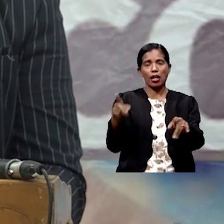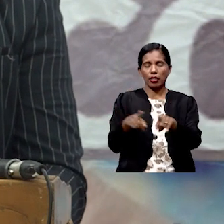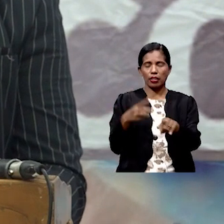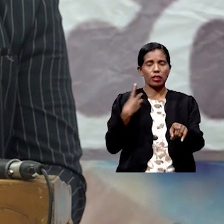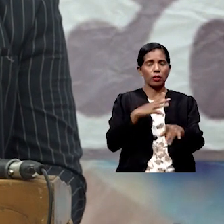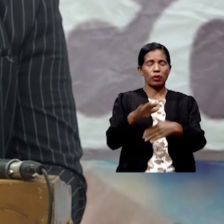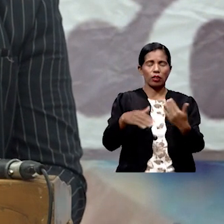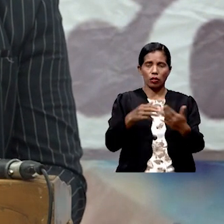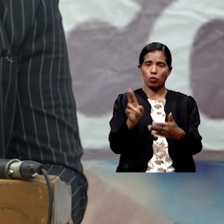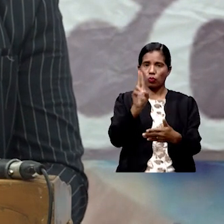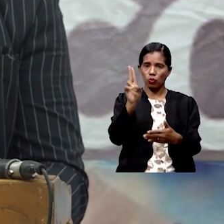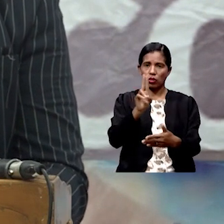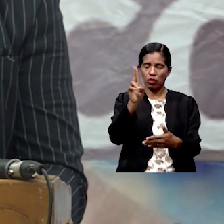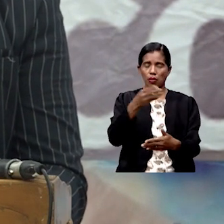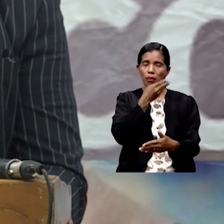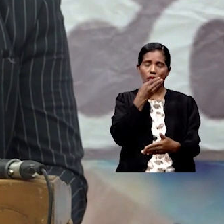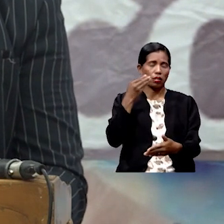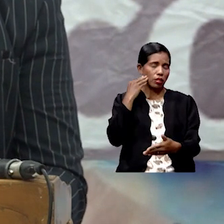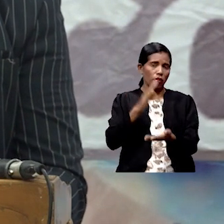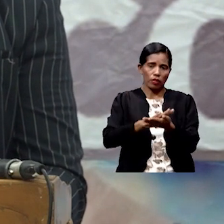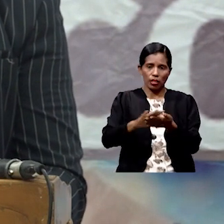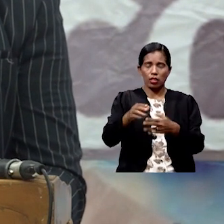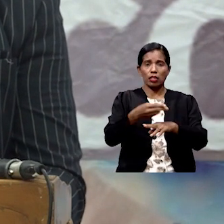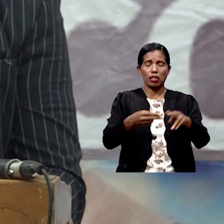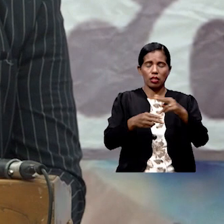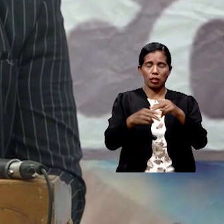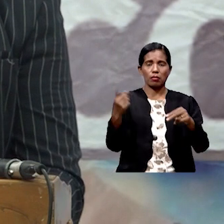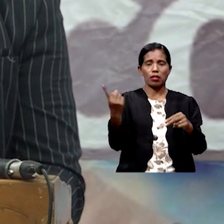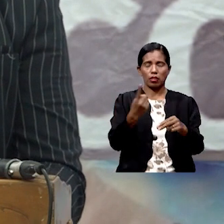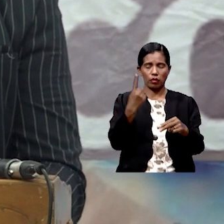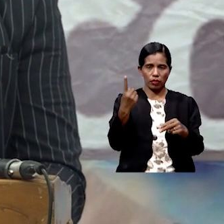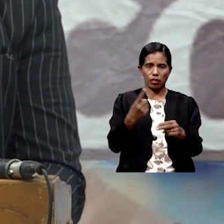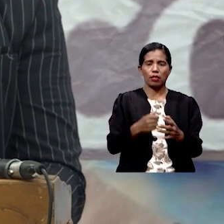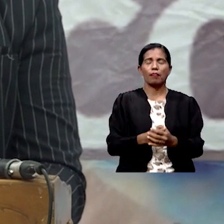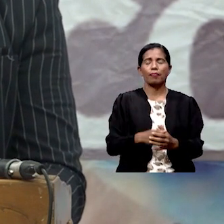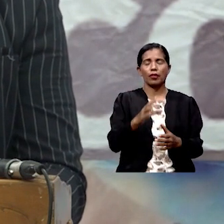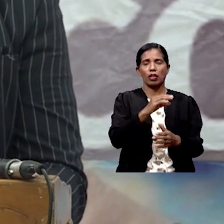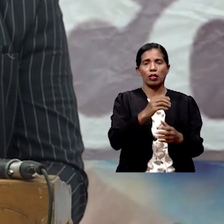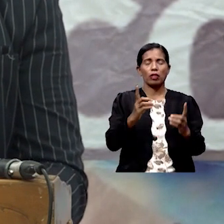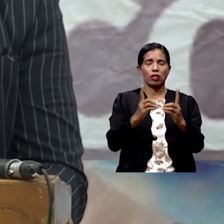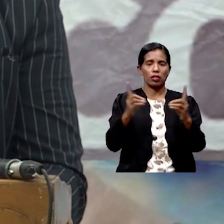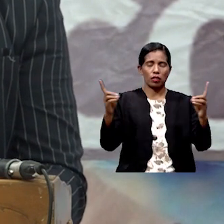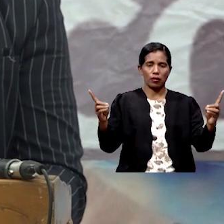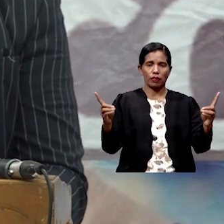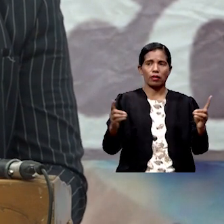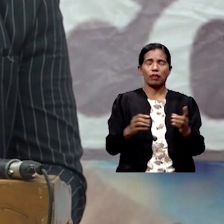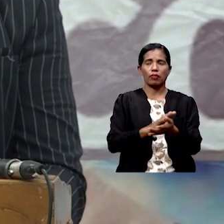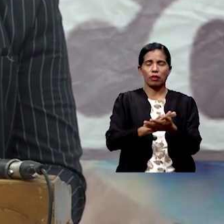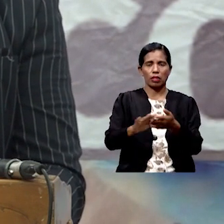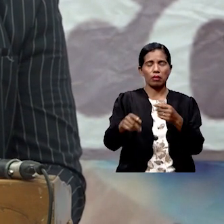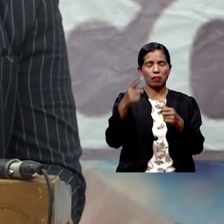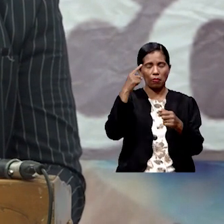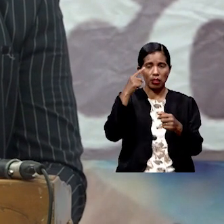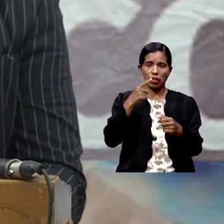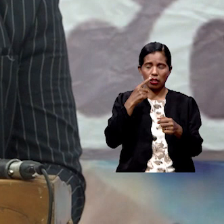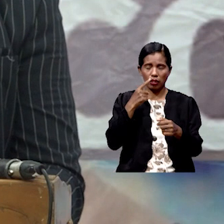mak uja maskara fase 5 bebe ko sabaun desinfektak te ruma evita kose 5 ba matan inus